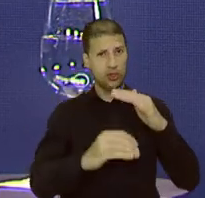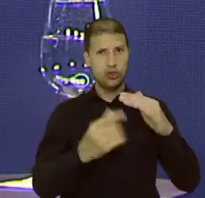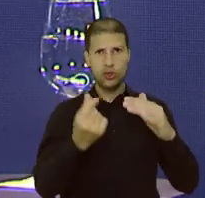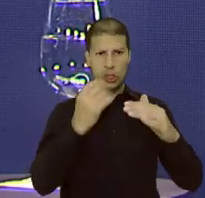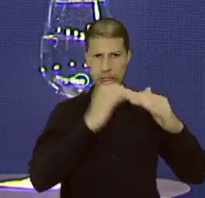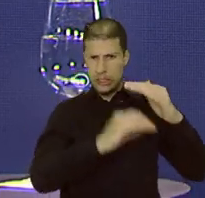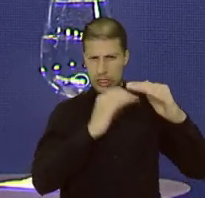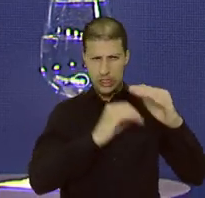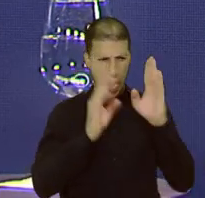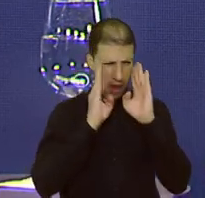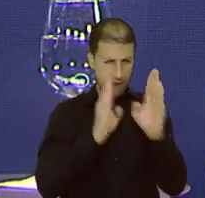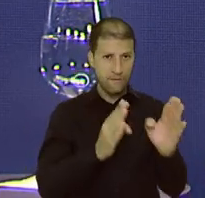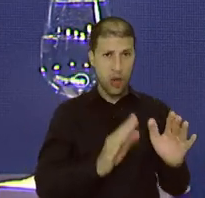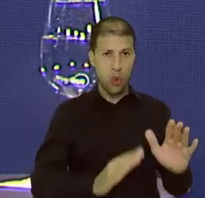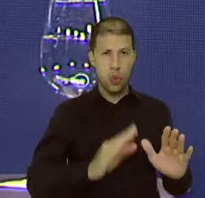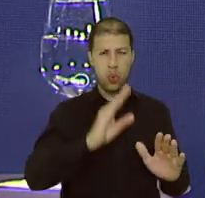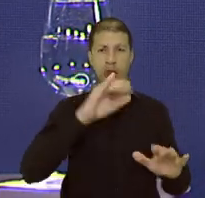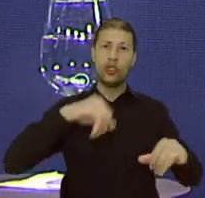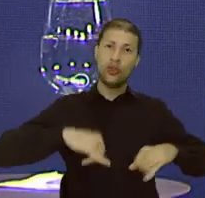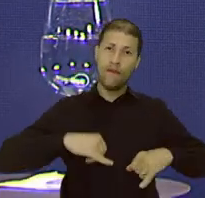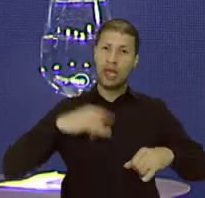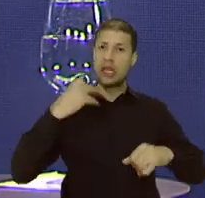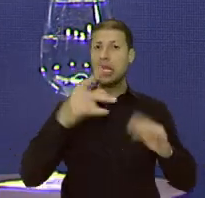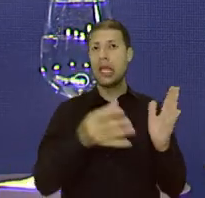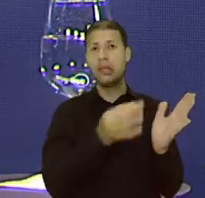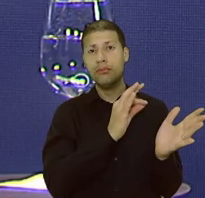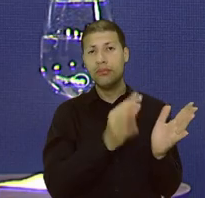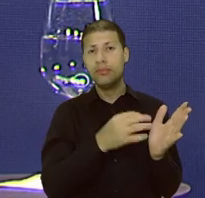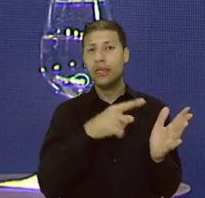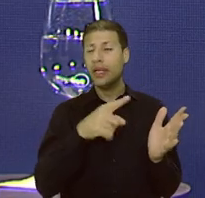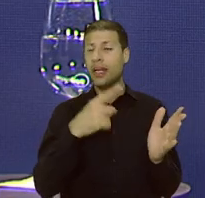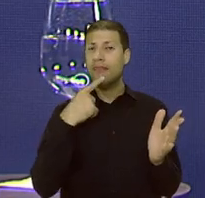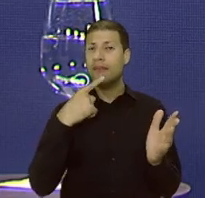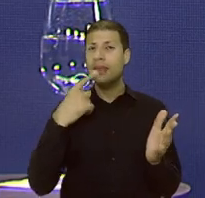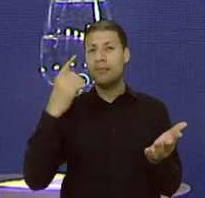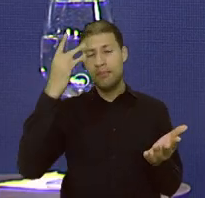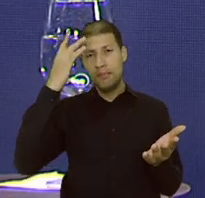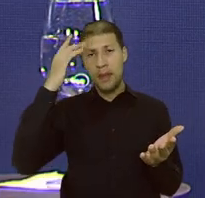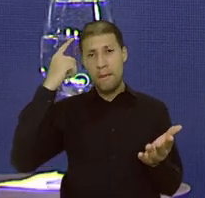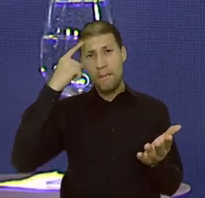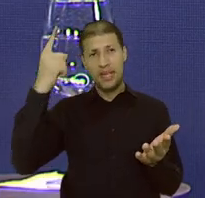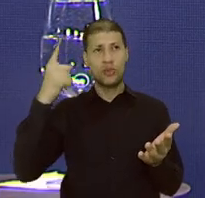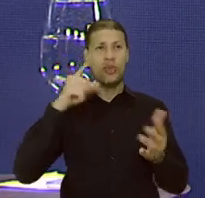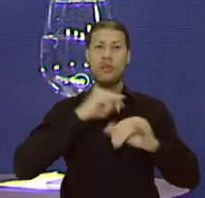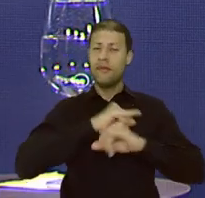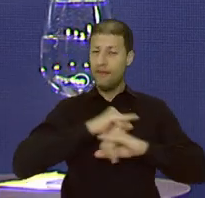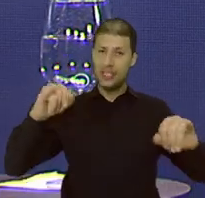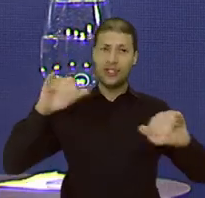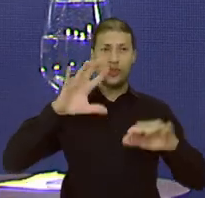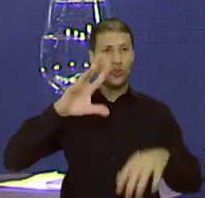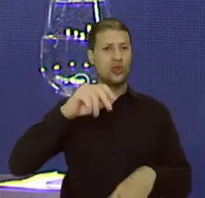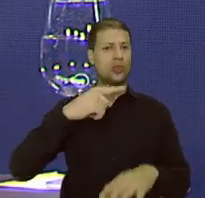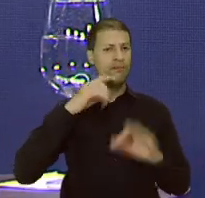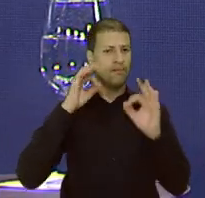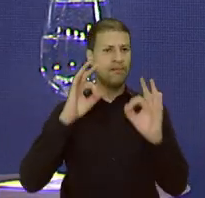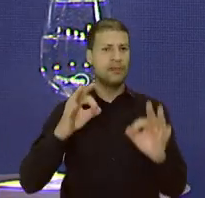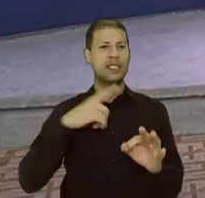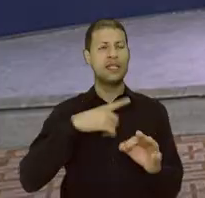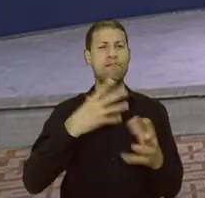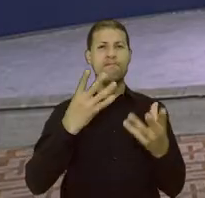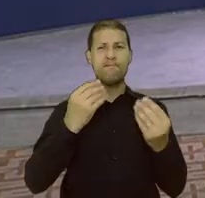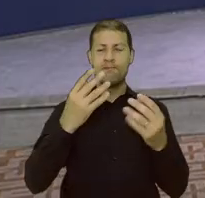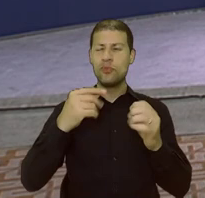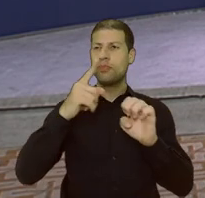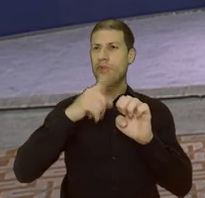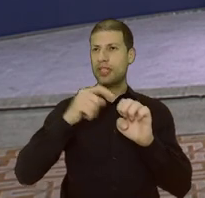Hype tão sofrendo nos seus portfólios como eles devem encarar então se eu pudesse passar no mercado uma mensagem eu tenho certeza que deve ter muito empreendedor e